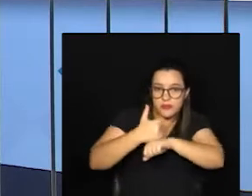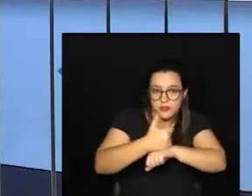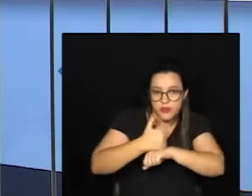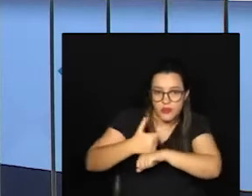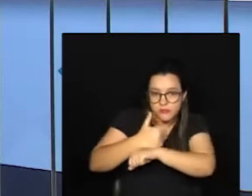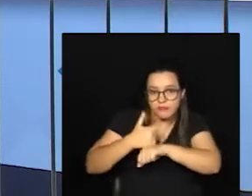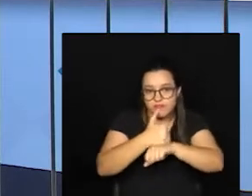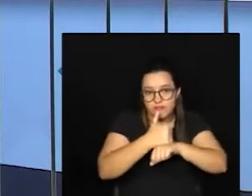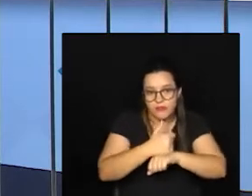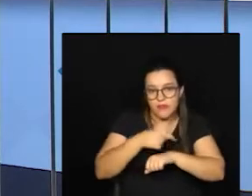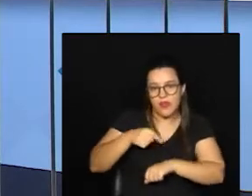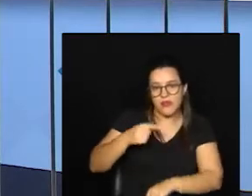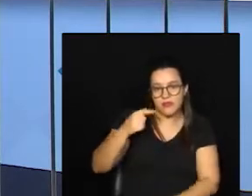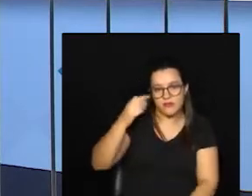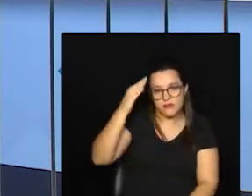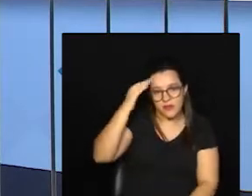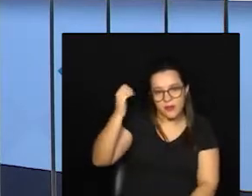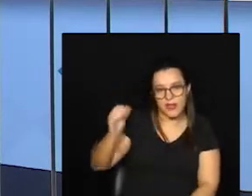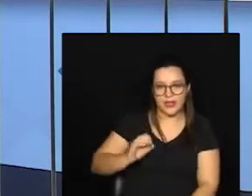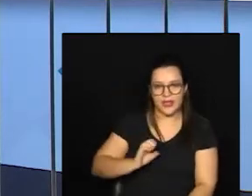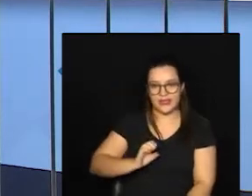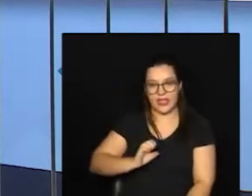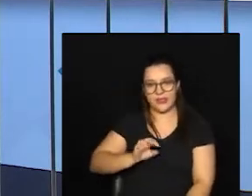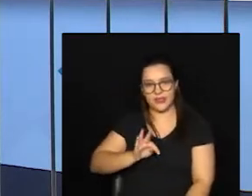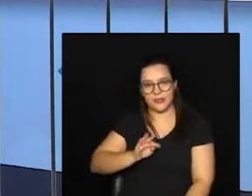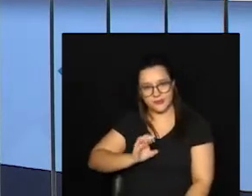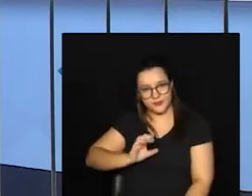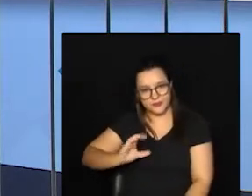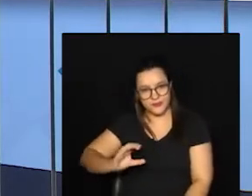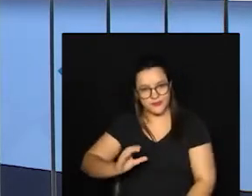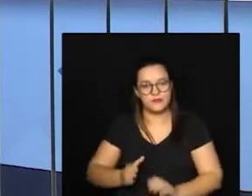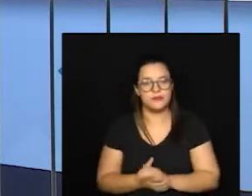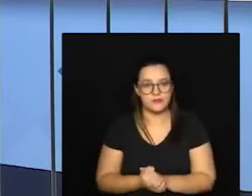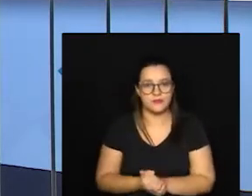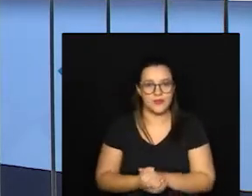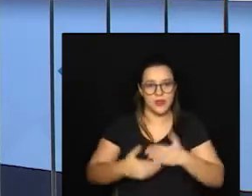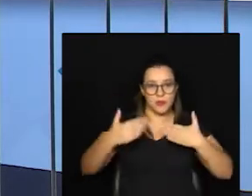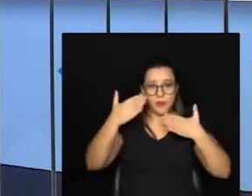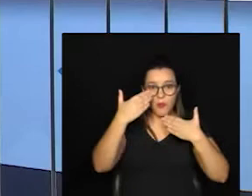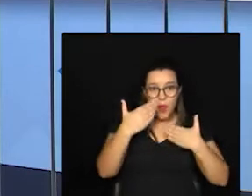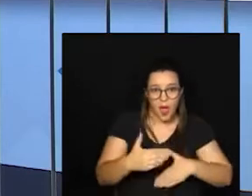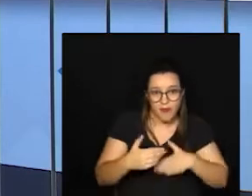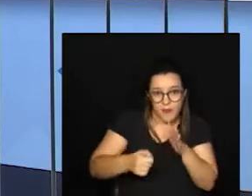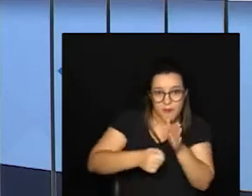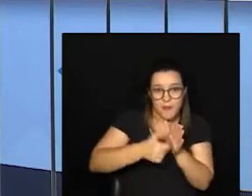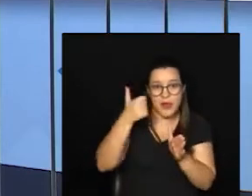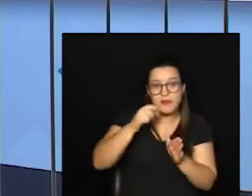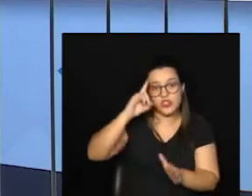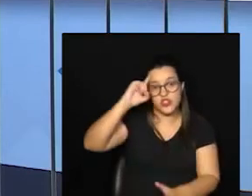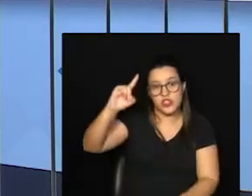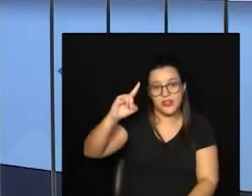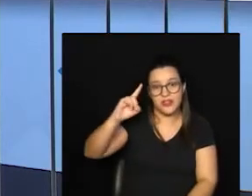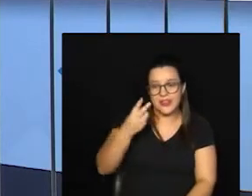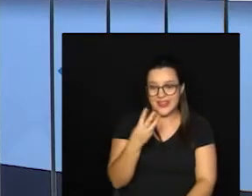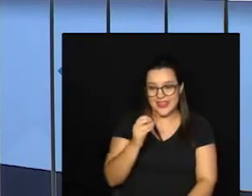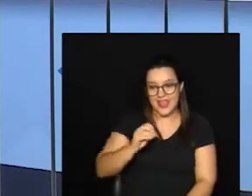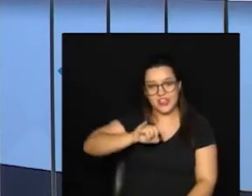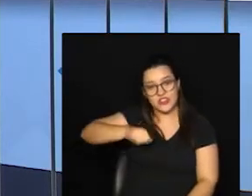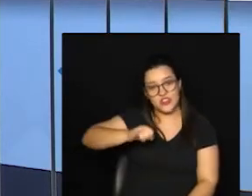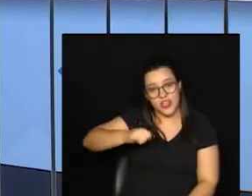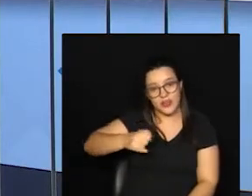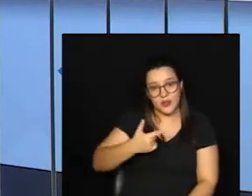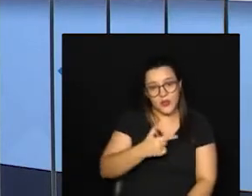Paula Souza. Aqui em Campinas a gente tem essas unidades. As provas da primeira fase estão marcadas para 30 de janeiro de